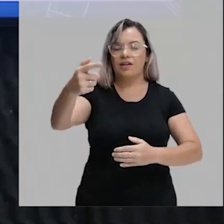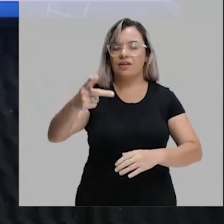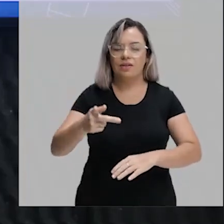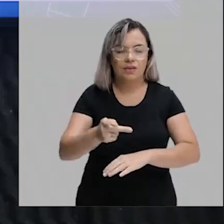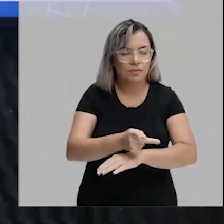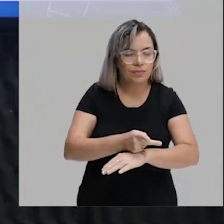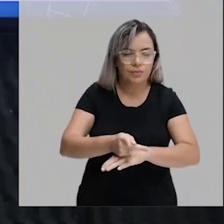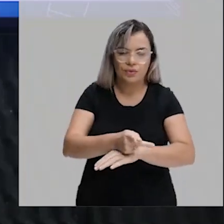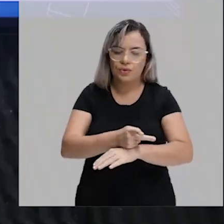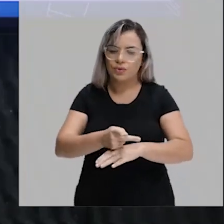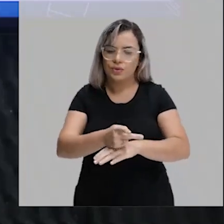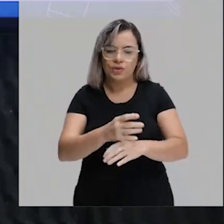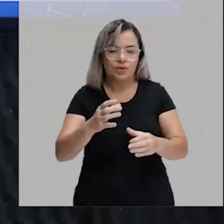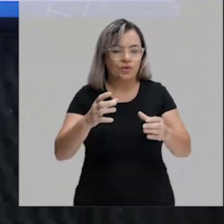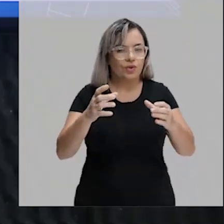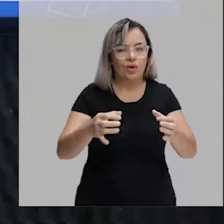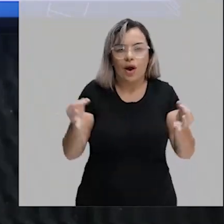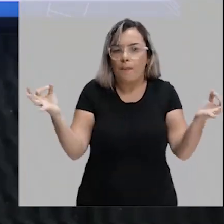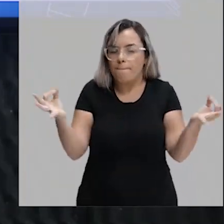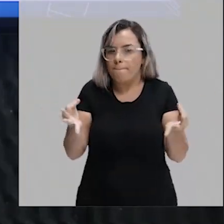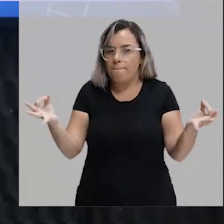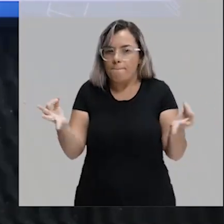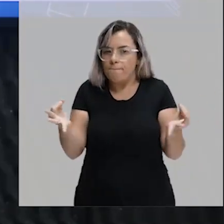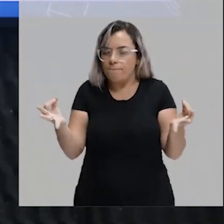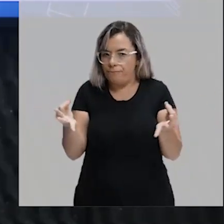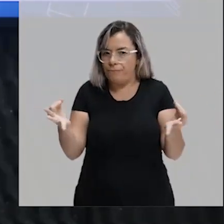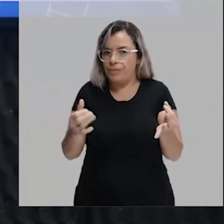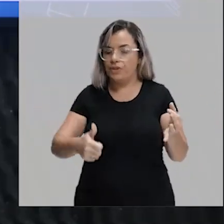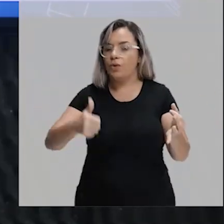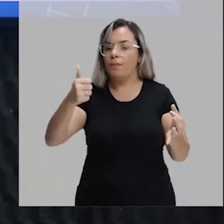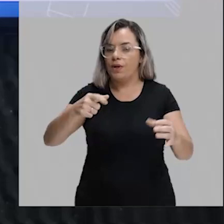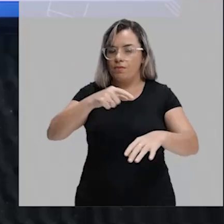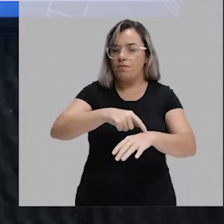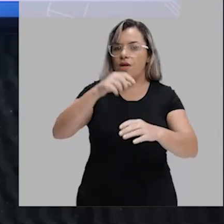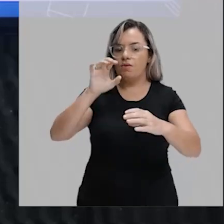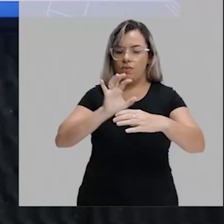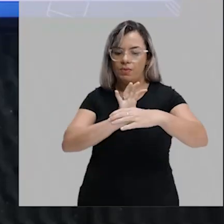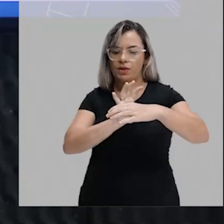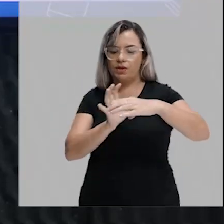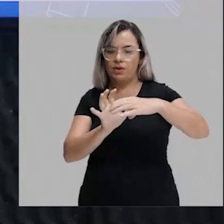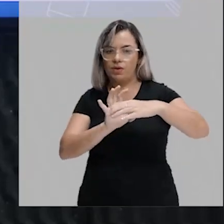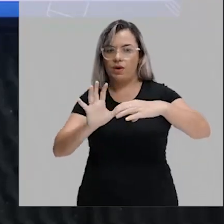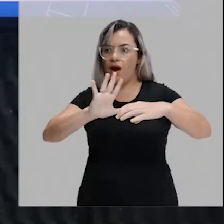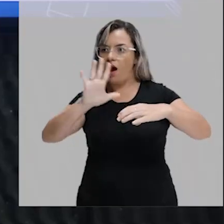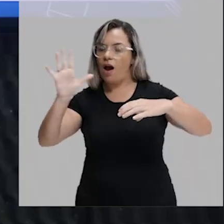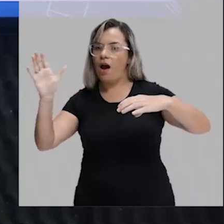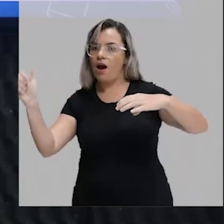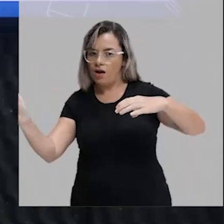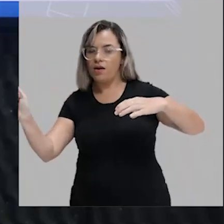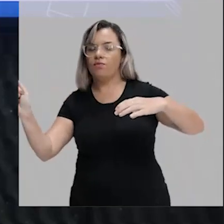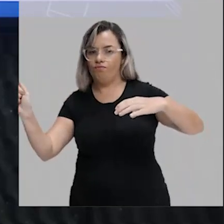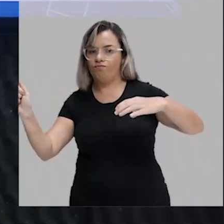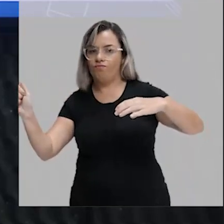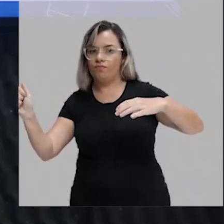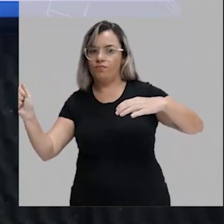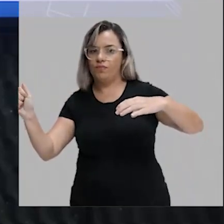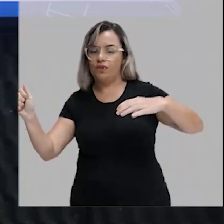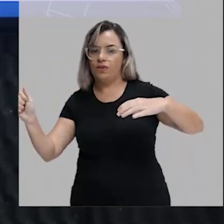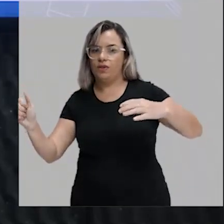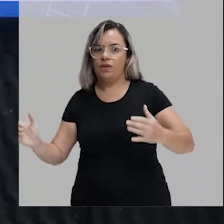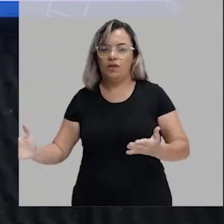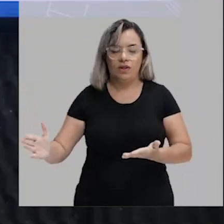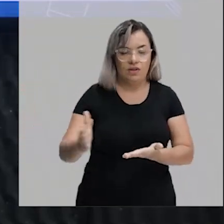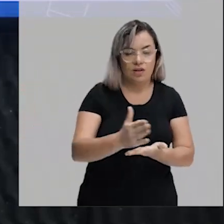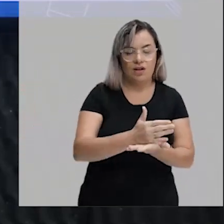paraíso, onde esse paraíso no primeiro momento seria o Oriente, a Ásia, e com a conquista